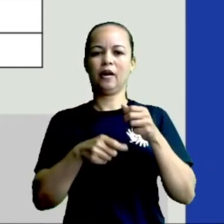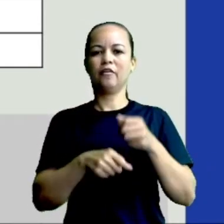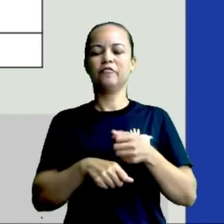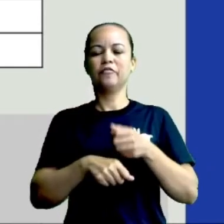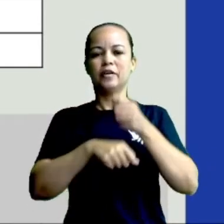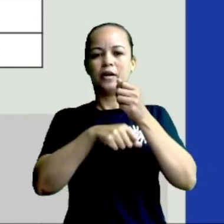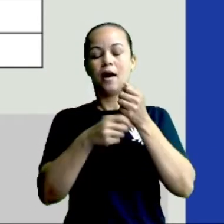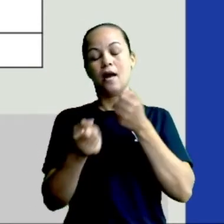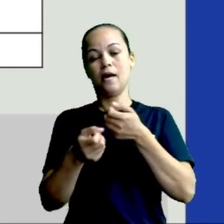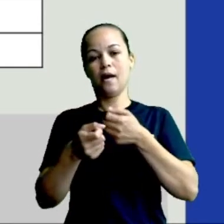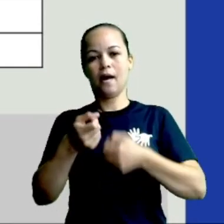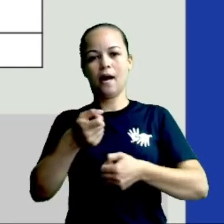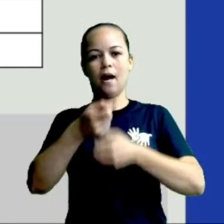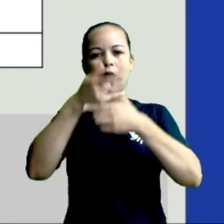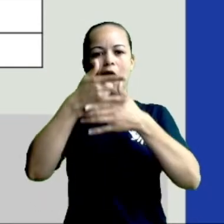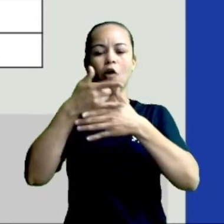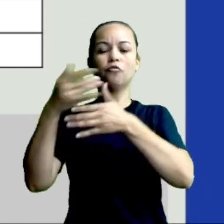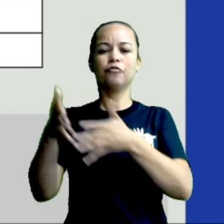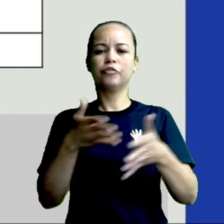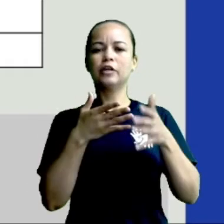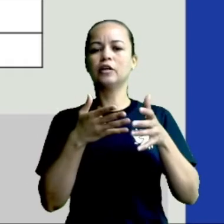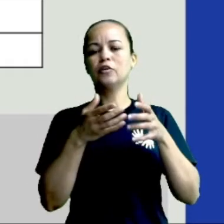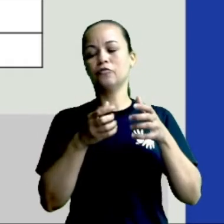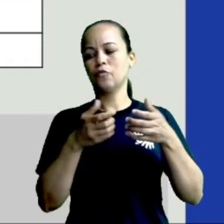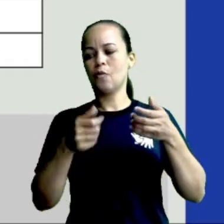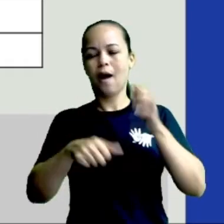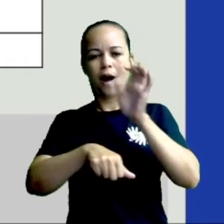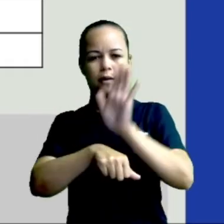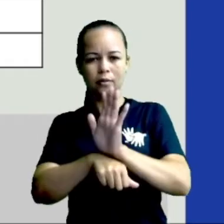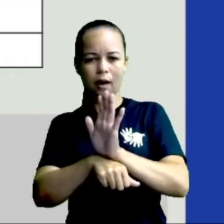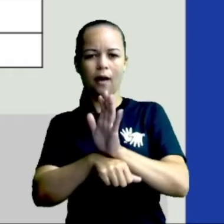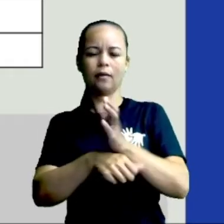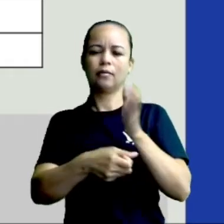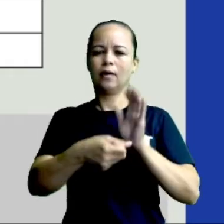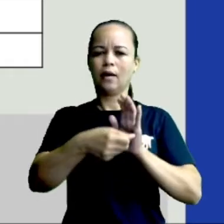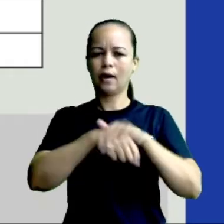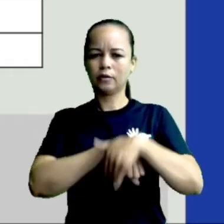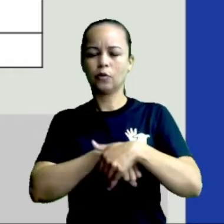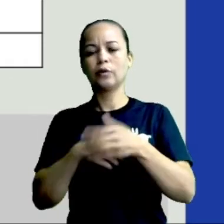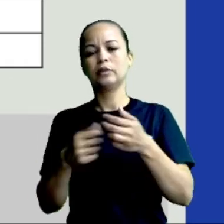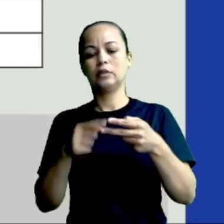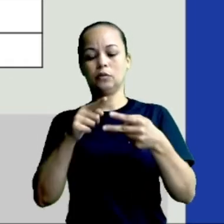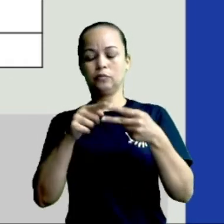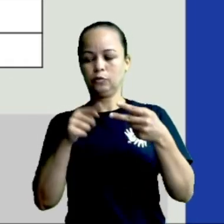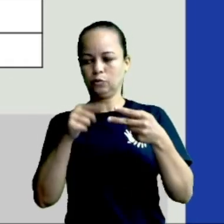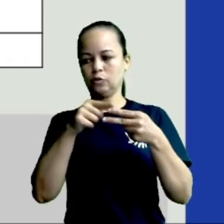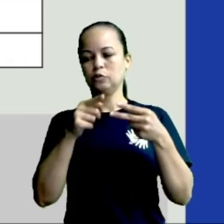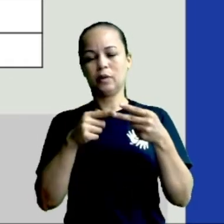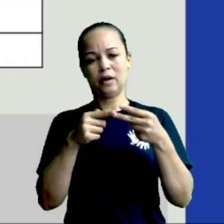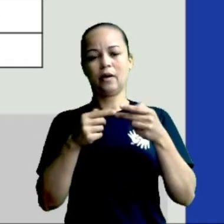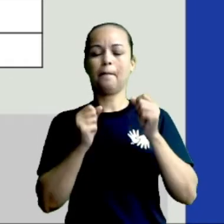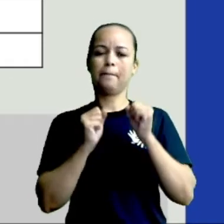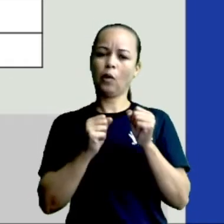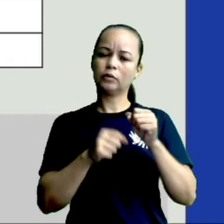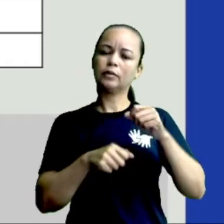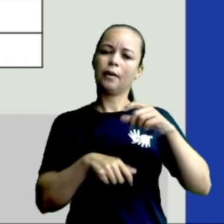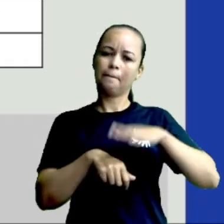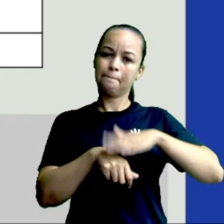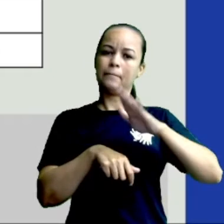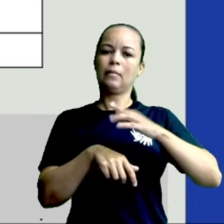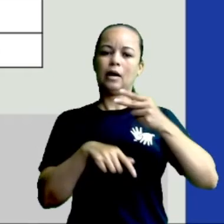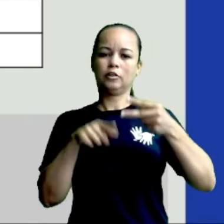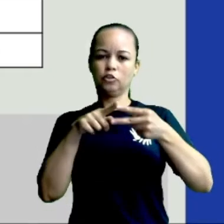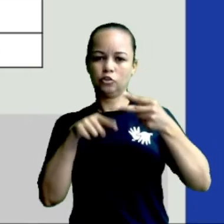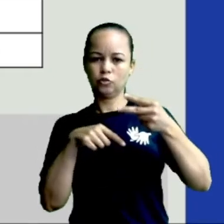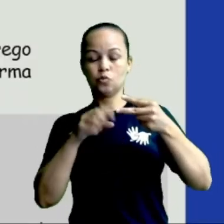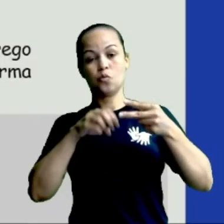em domicílio, à tarde e à noite. Então, duas palavrinhas aí, pode ter mais de duas também, formando aí uma